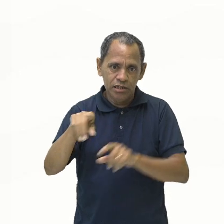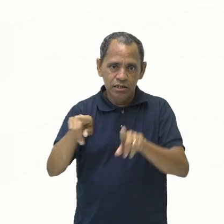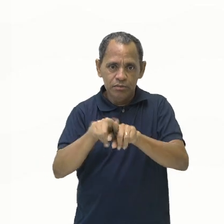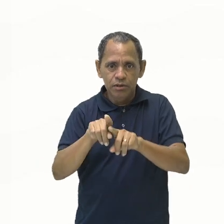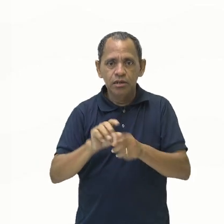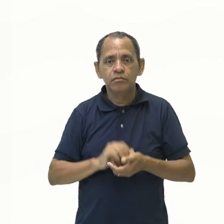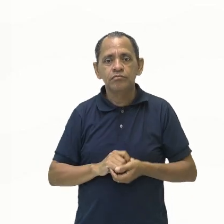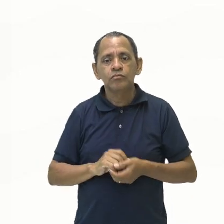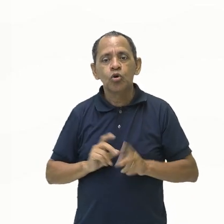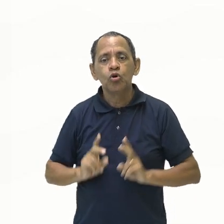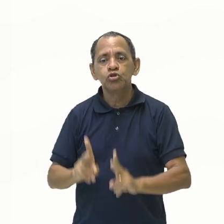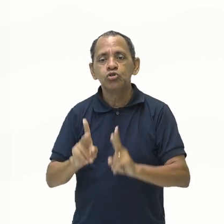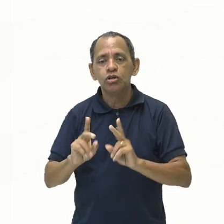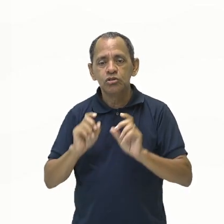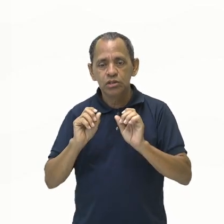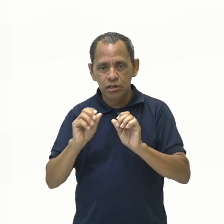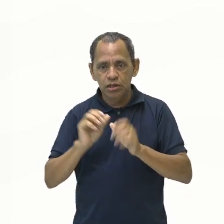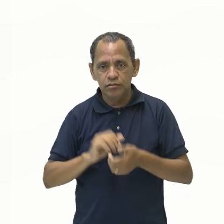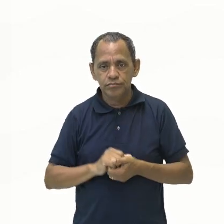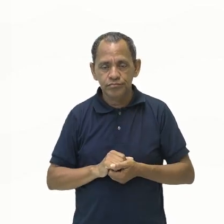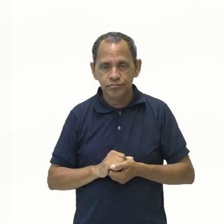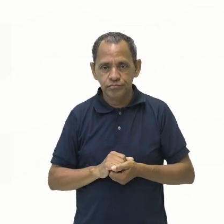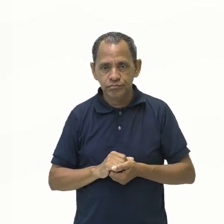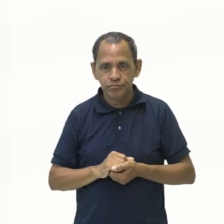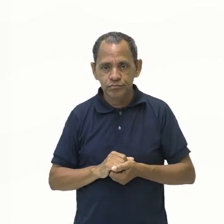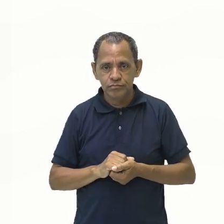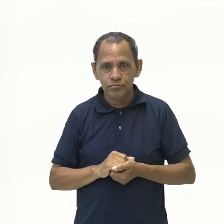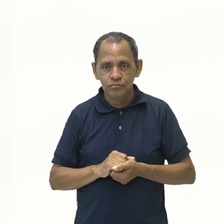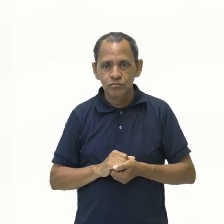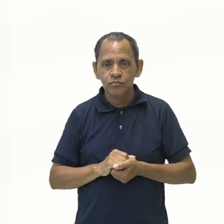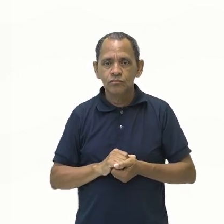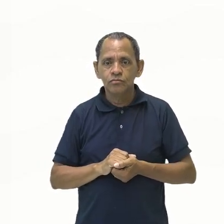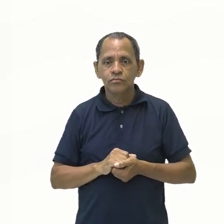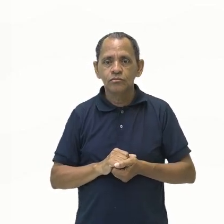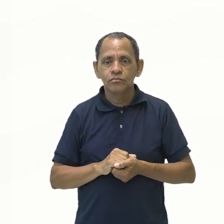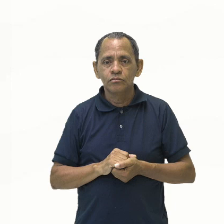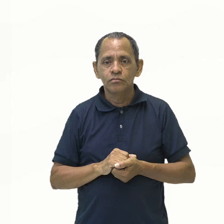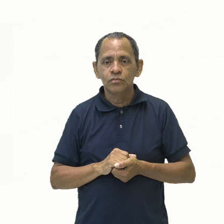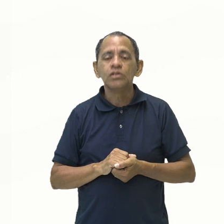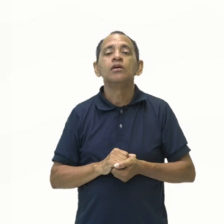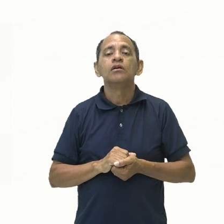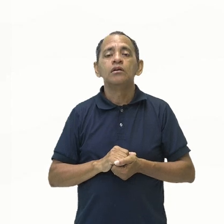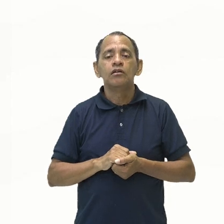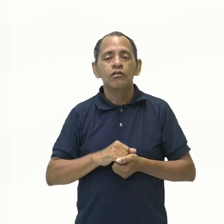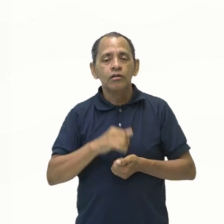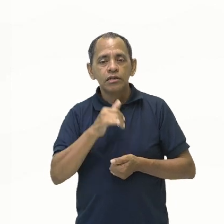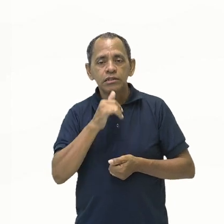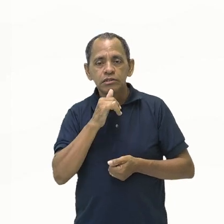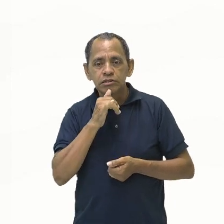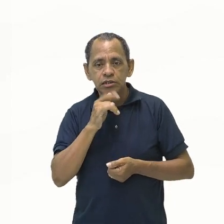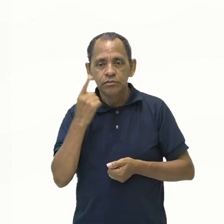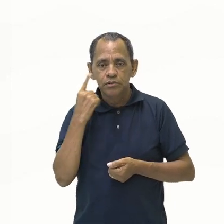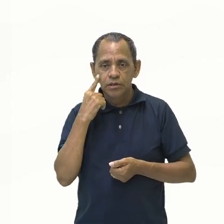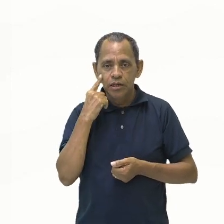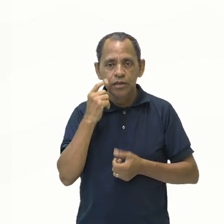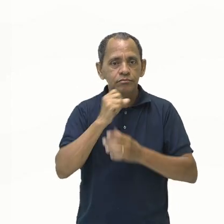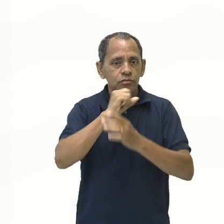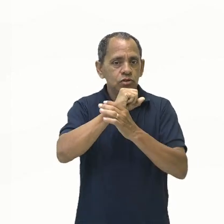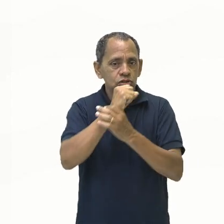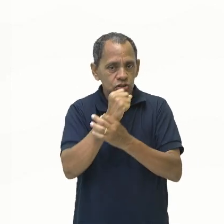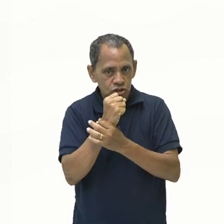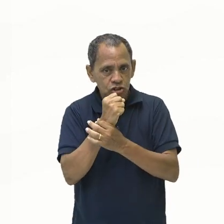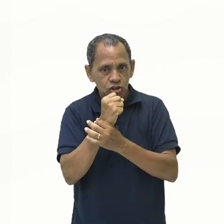aliás, continuando aqui com o rol de vantagens desse trabalho formal, ainda que são muitas, né? Nós temos a proteção